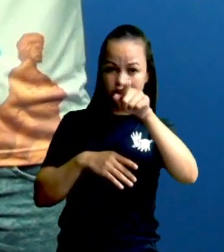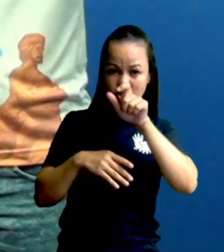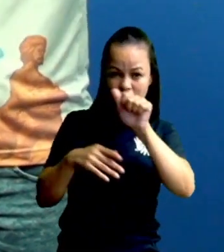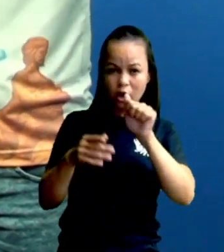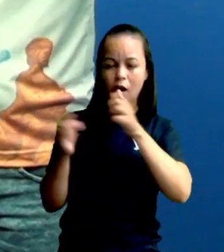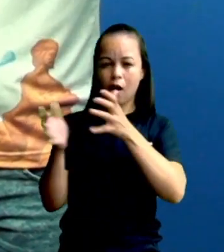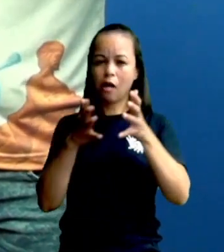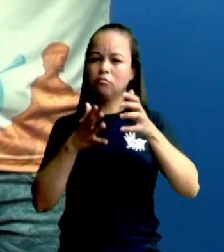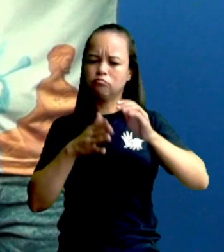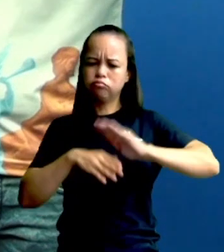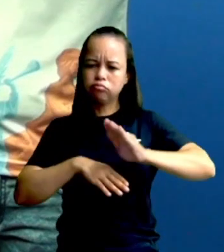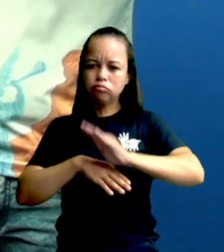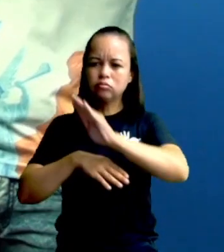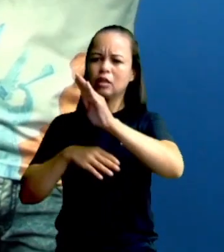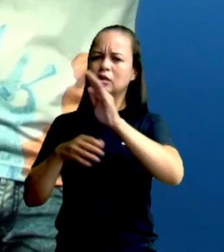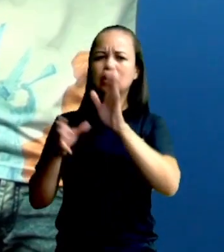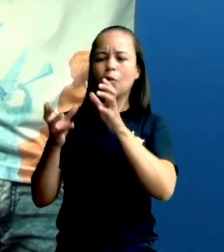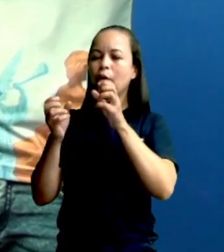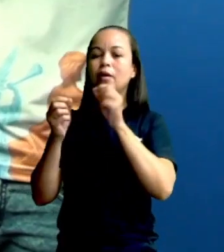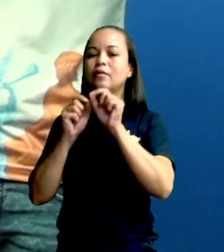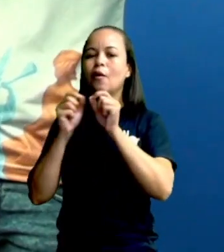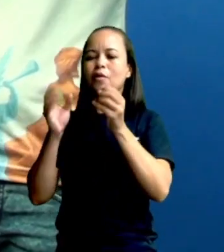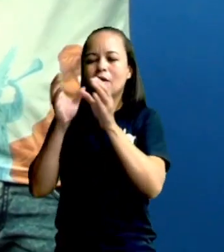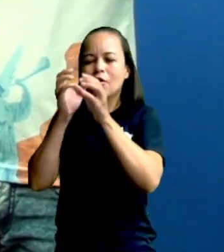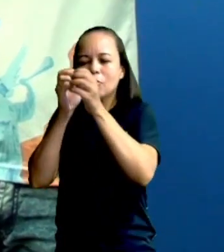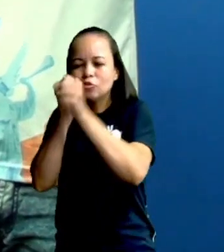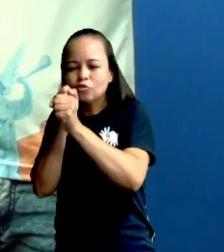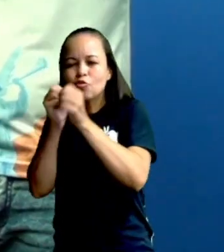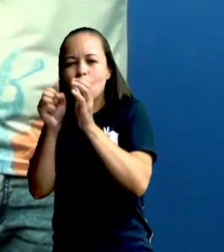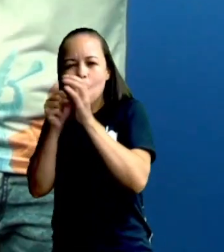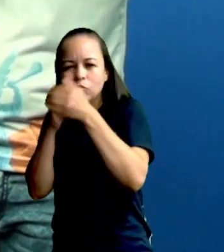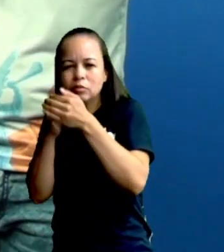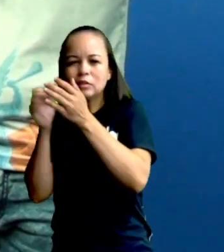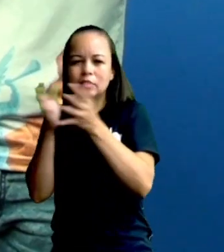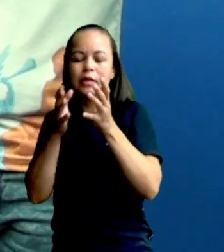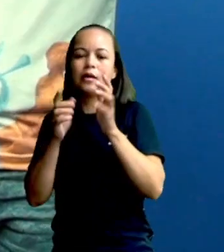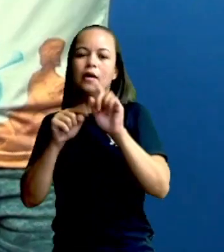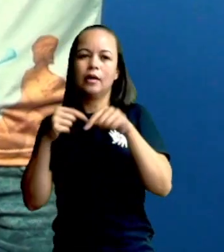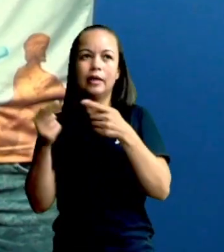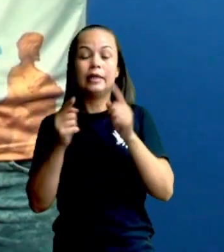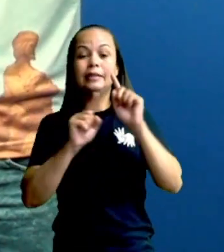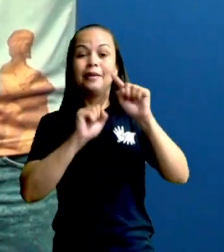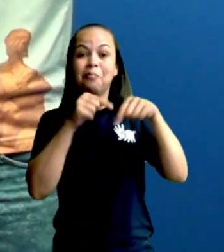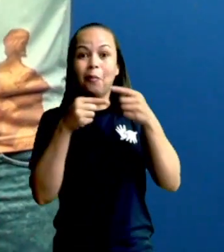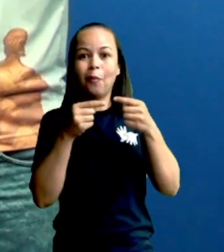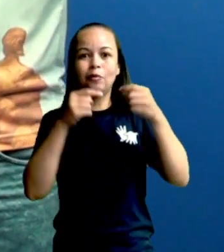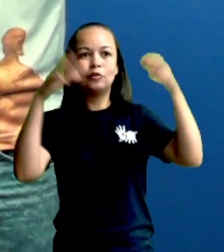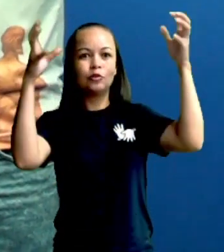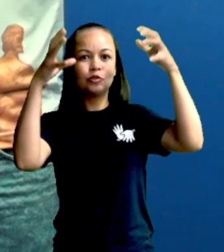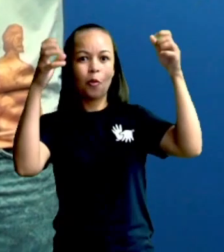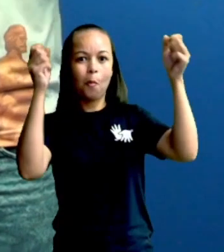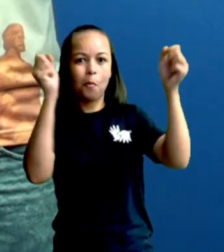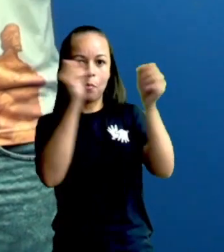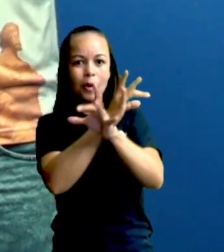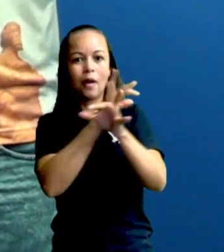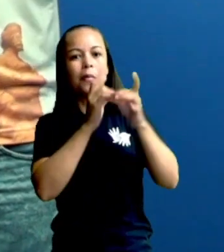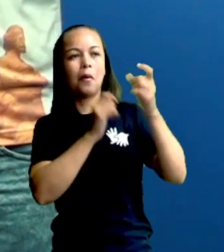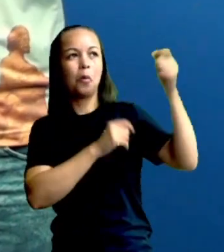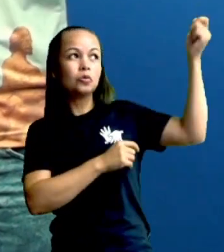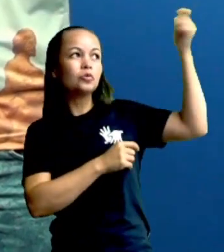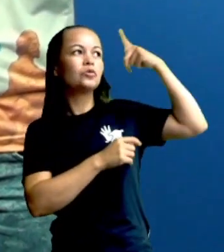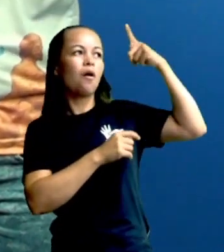procuram locais aquecidos, como em cima de uma pedra, em cima de um muro, para receber mais luz do sol, mais calor e